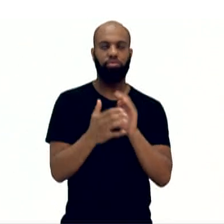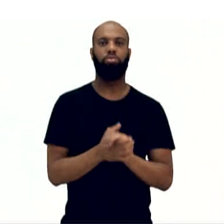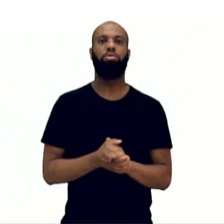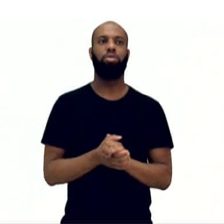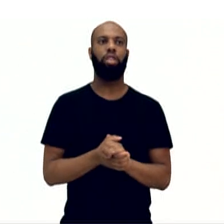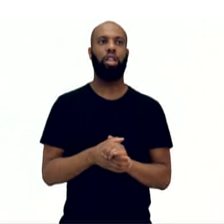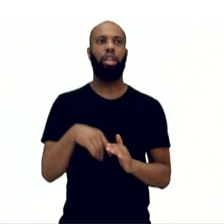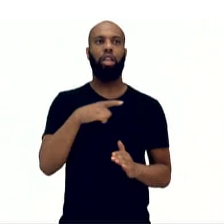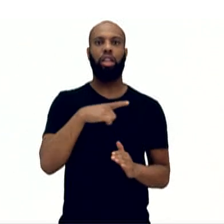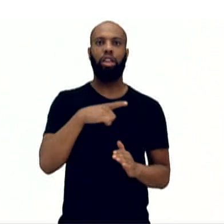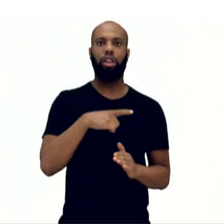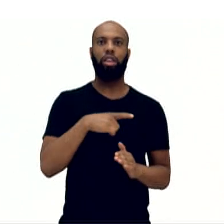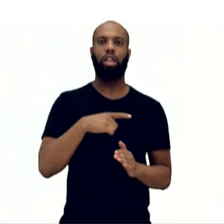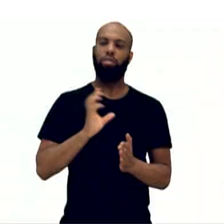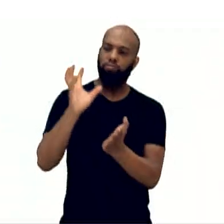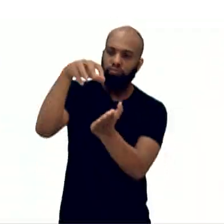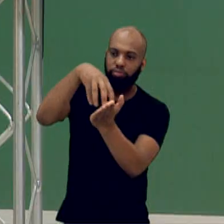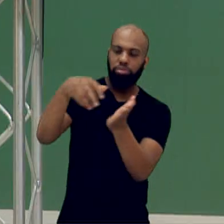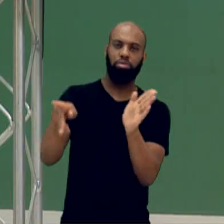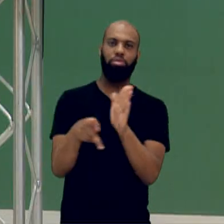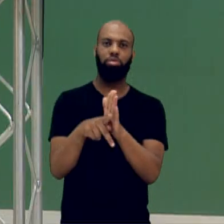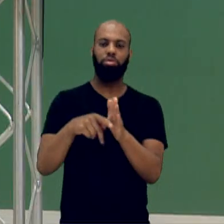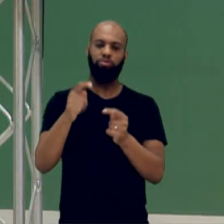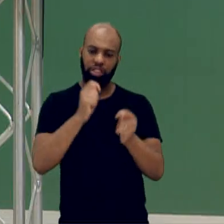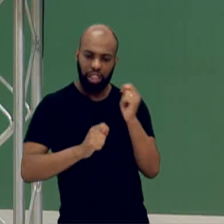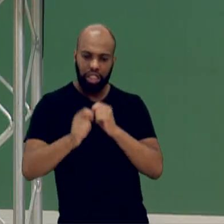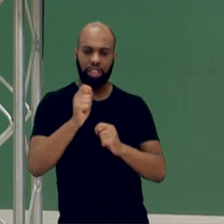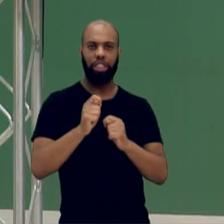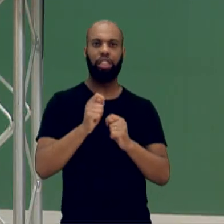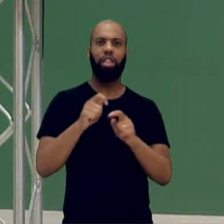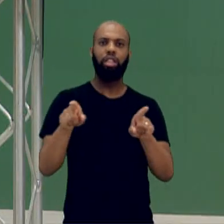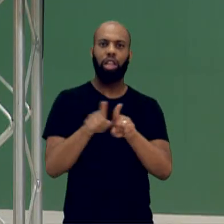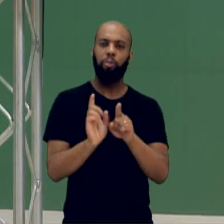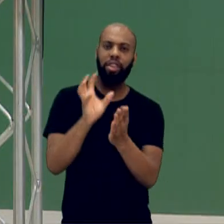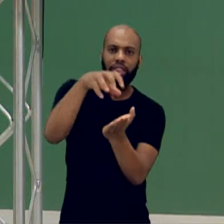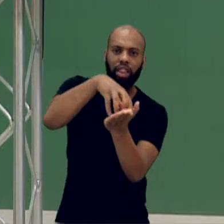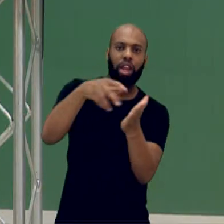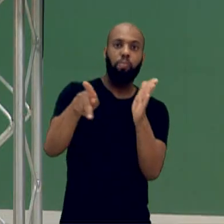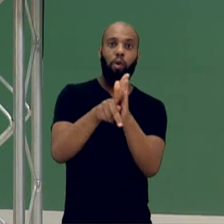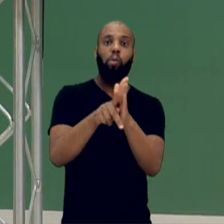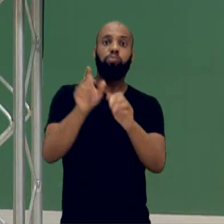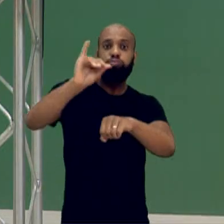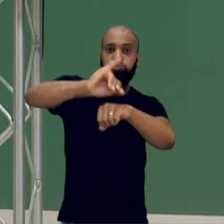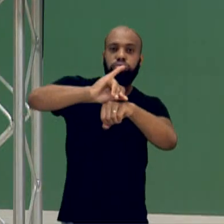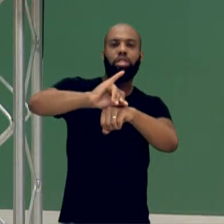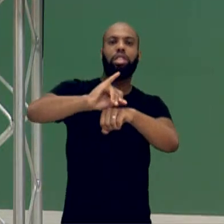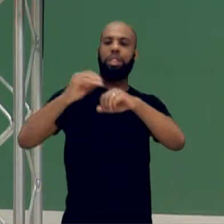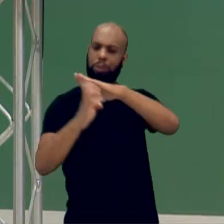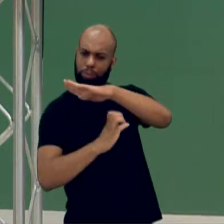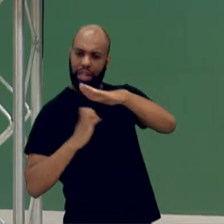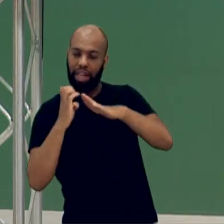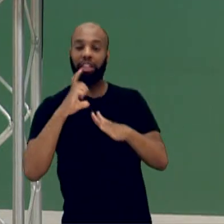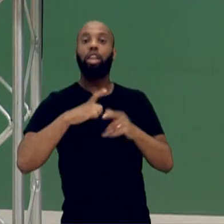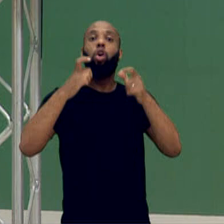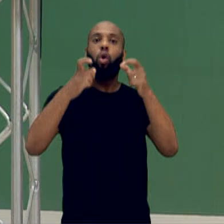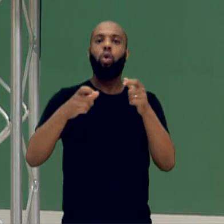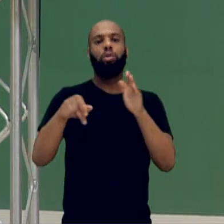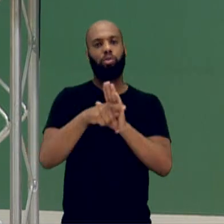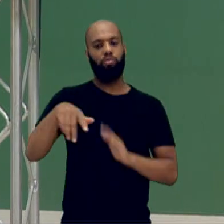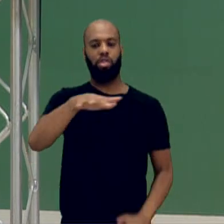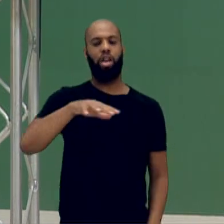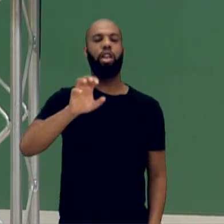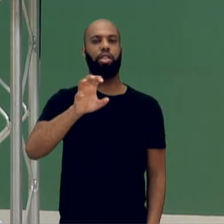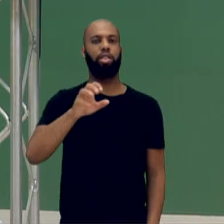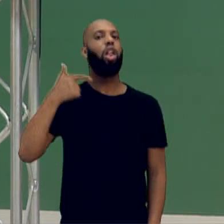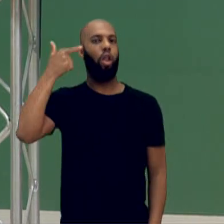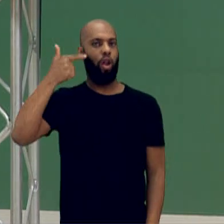temos centros financeiros, econômicos, as sedes das multinacionais ficam concentradas nessas áreas aqui. É